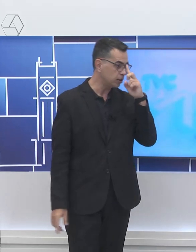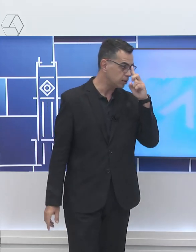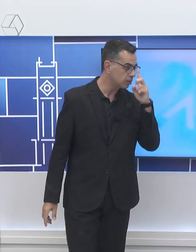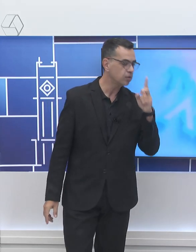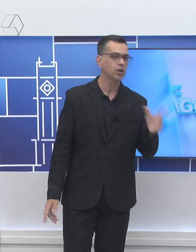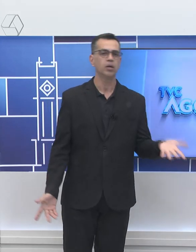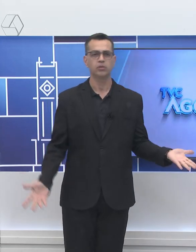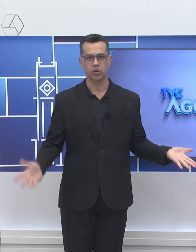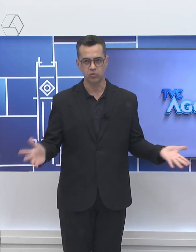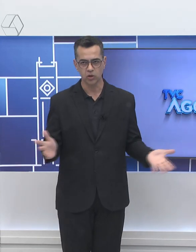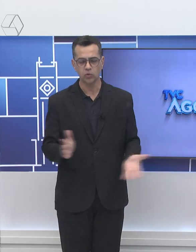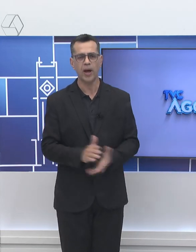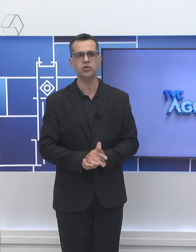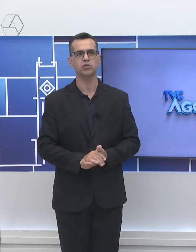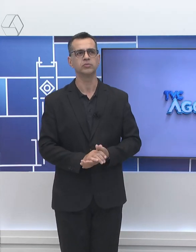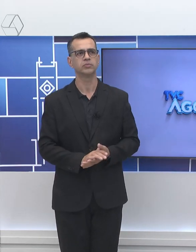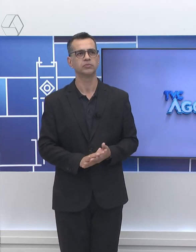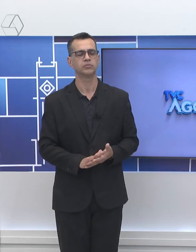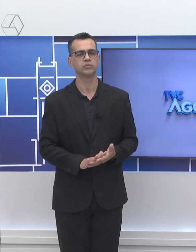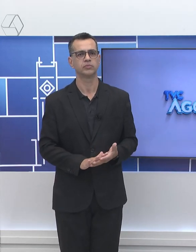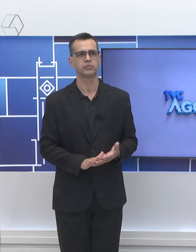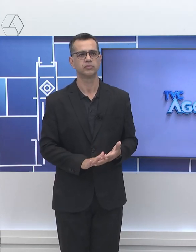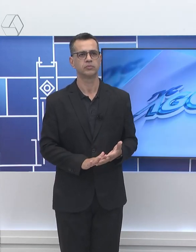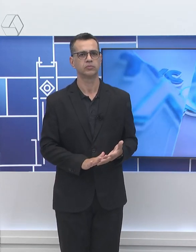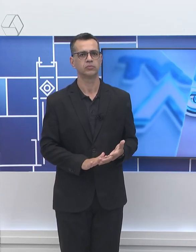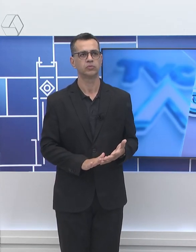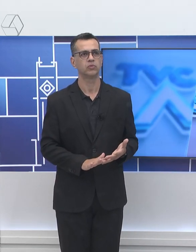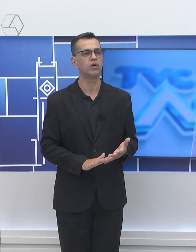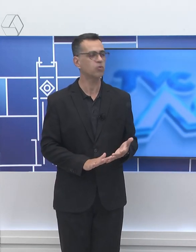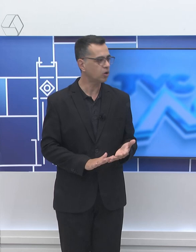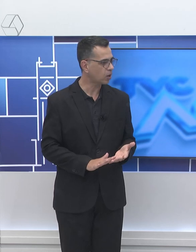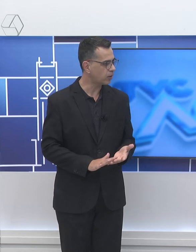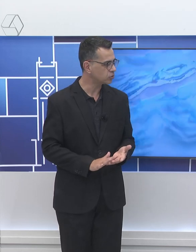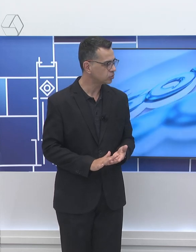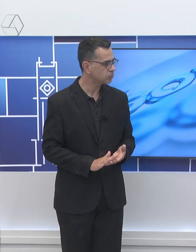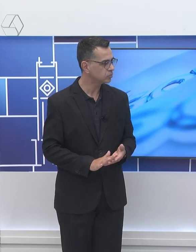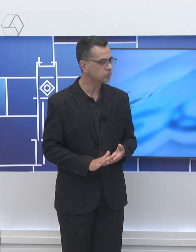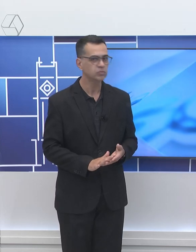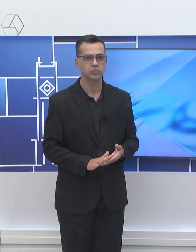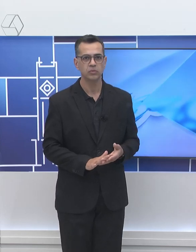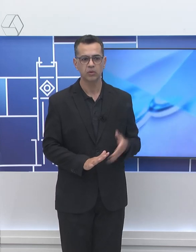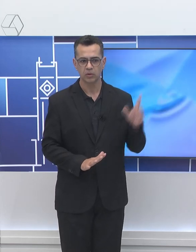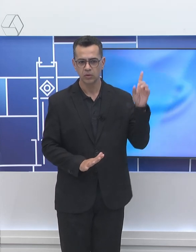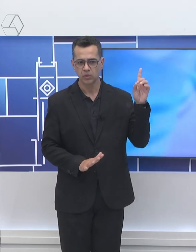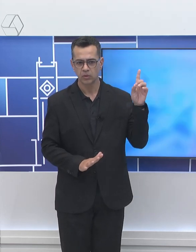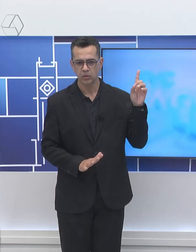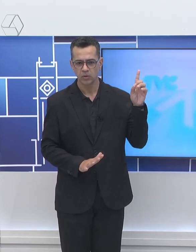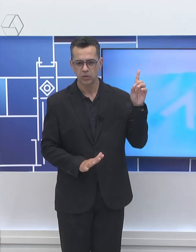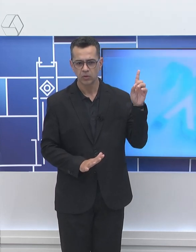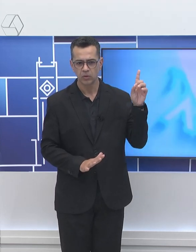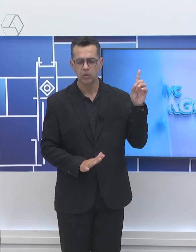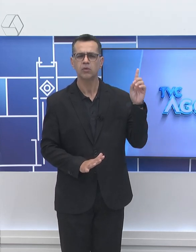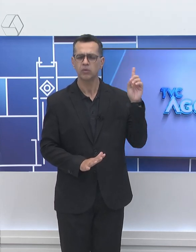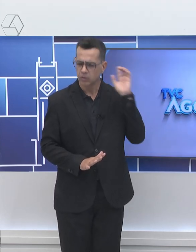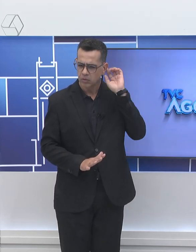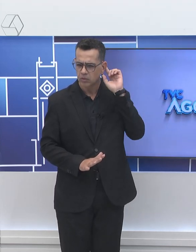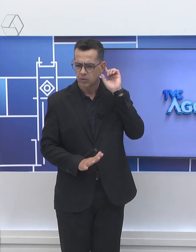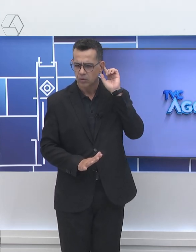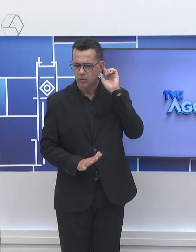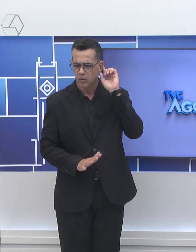Yuri? Do Yuri. Então solta o áudio. Áudios. Vamos colocar o áudio. De nada. Todos os dias